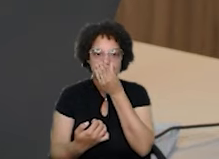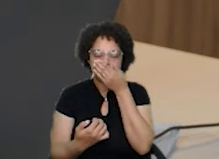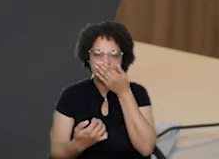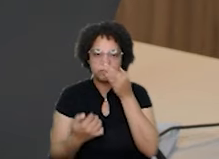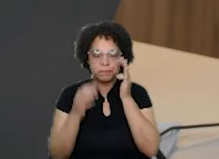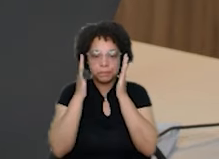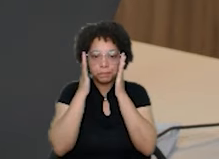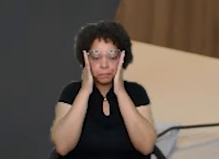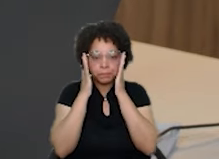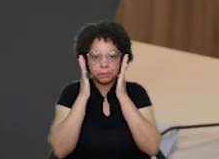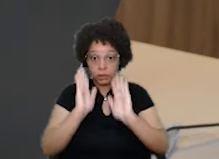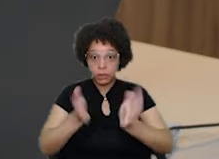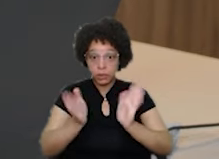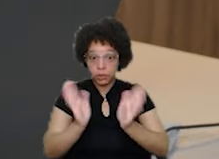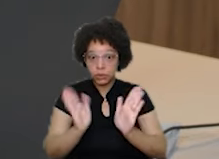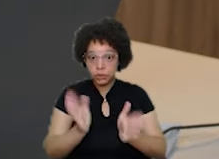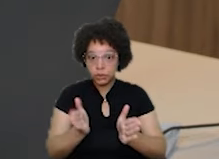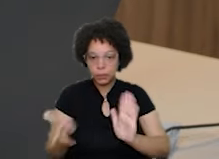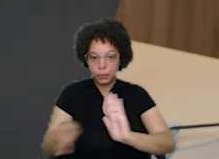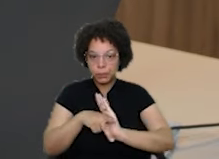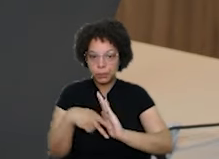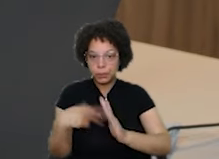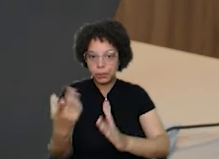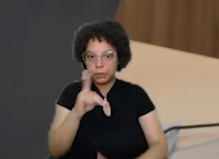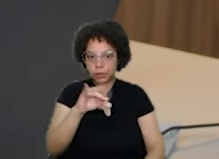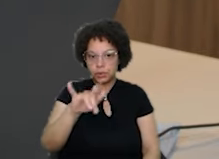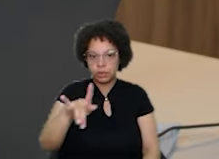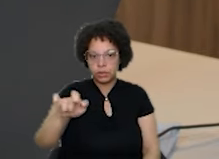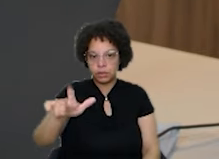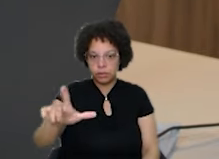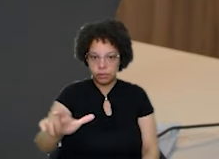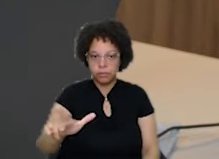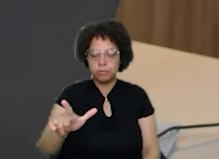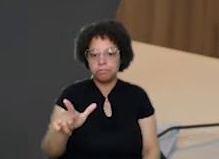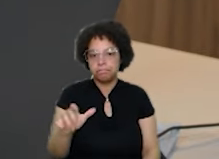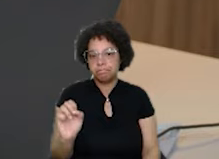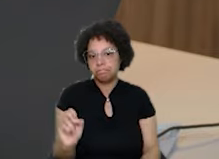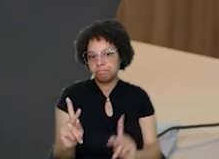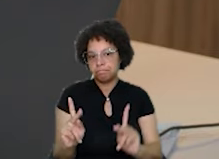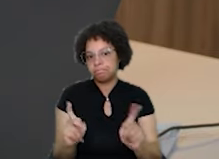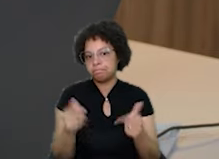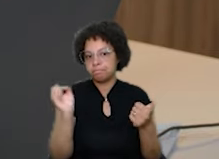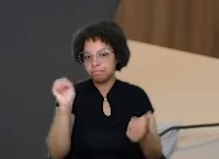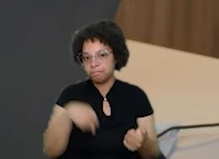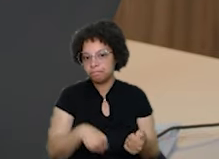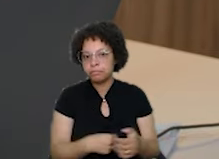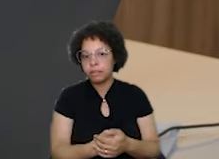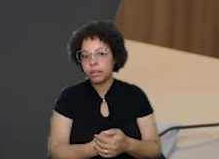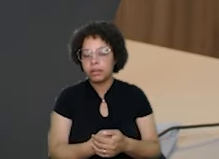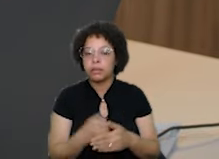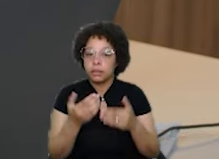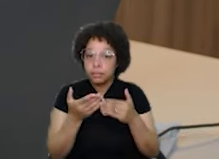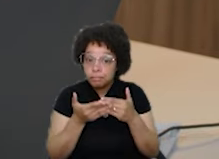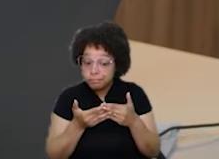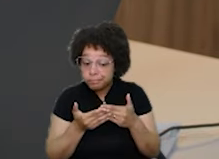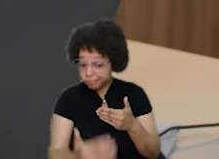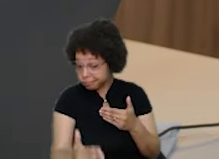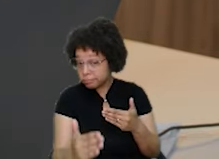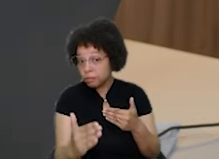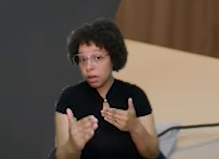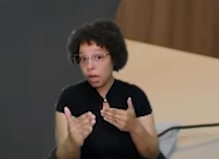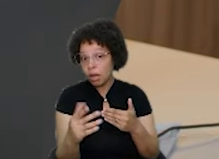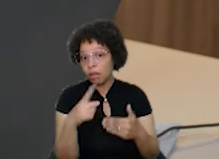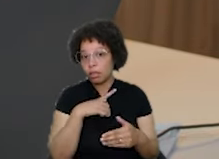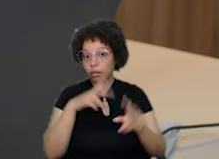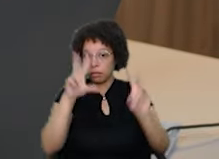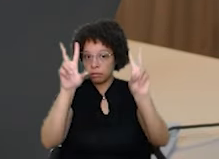caracteriza uma presença digital sim sim com certeza legal a partir daí a gente introduz né efetivamente o assunto